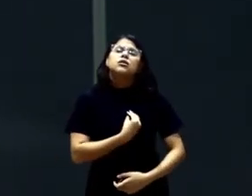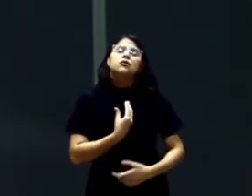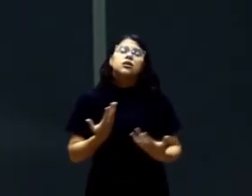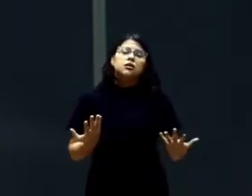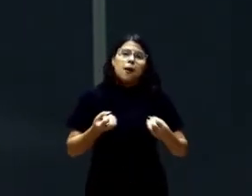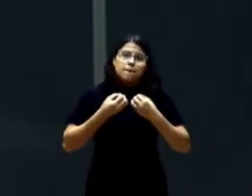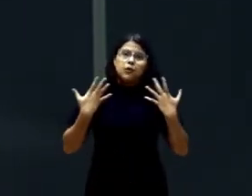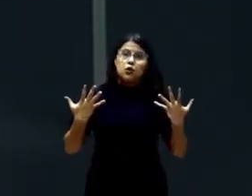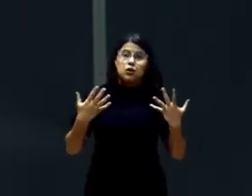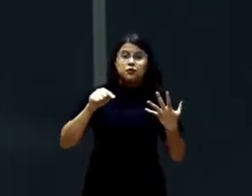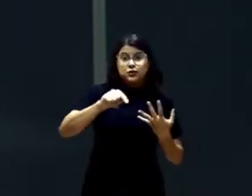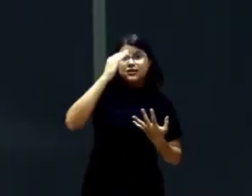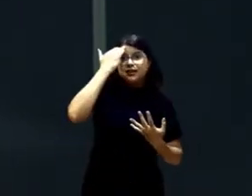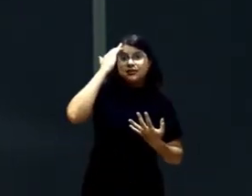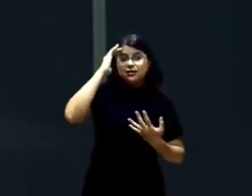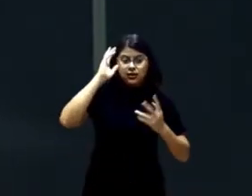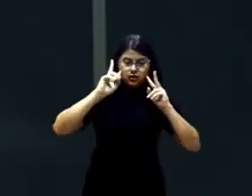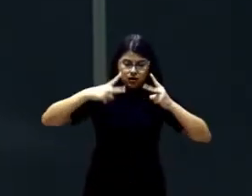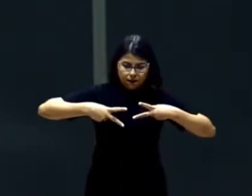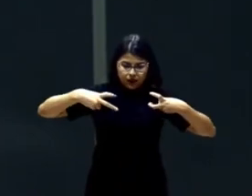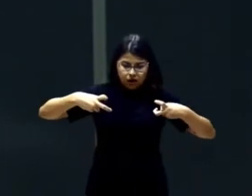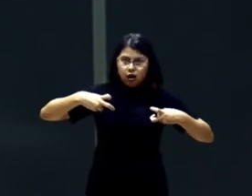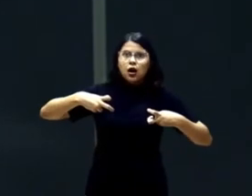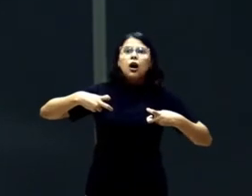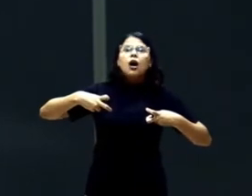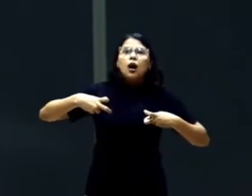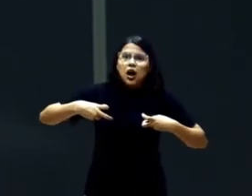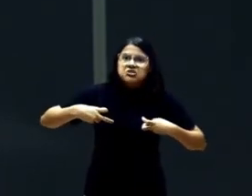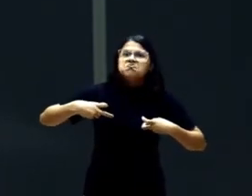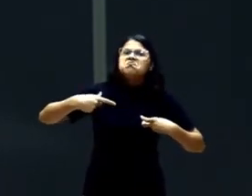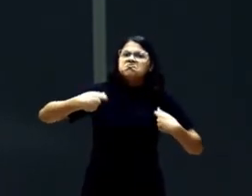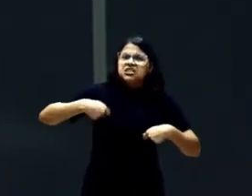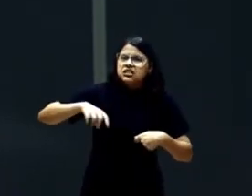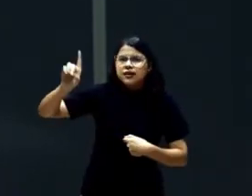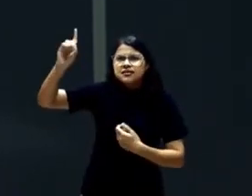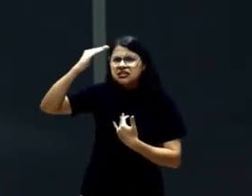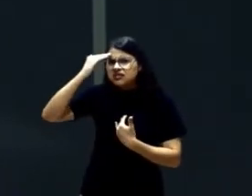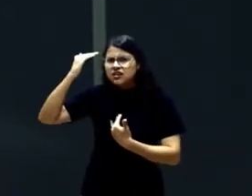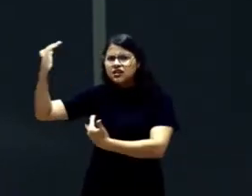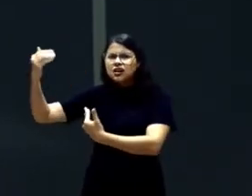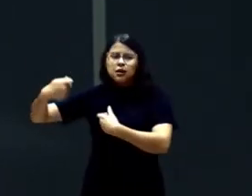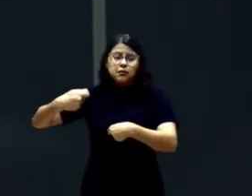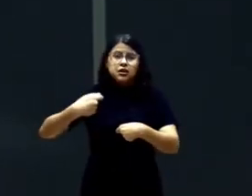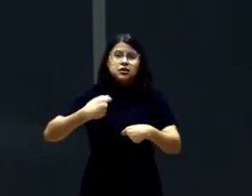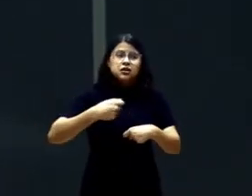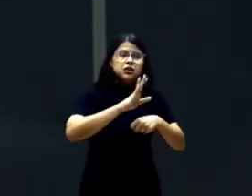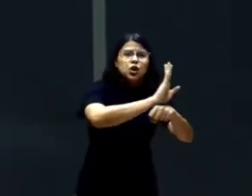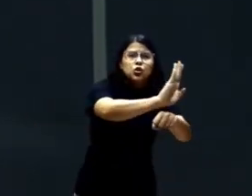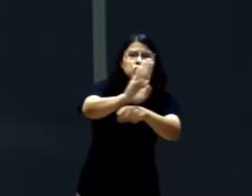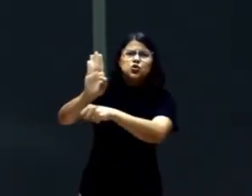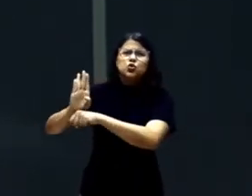Que você entenda que tem que agradecer, que tem que compartilhar, que tem que ser generoso, e que